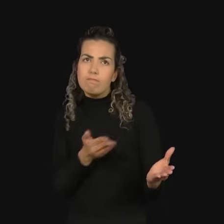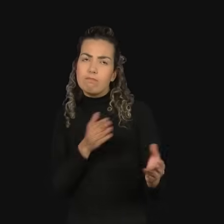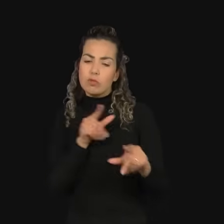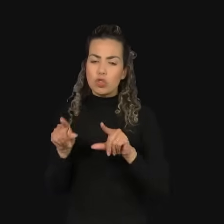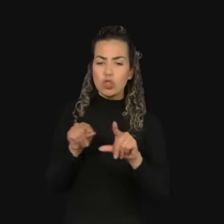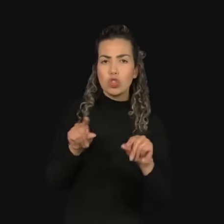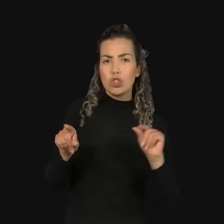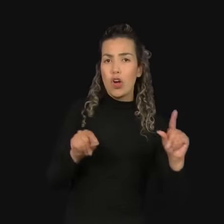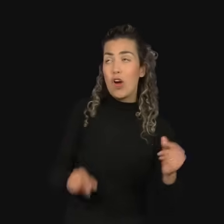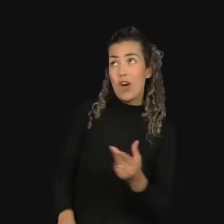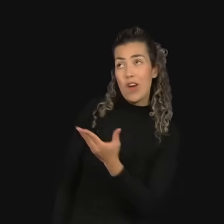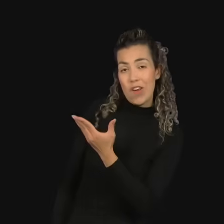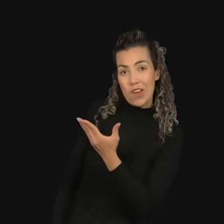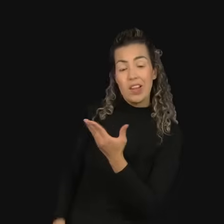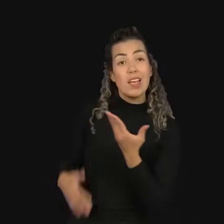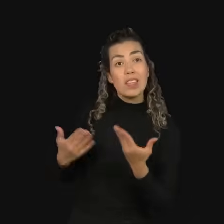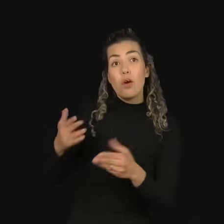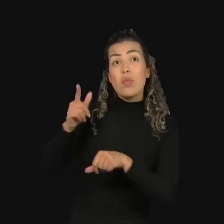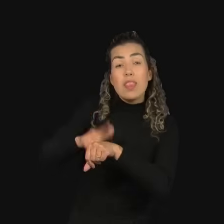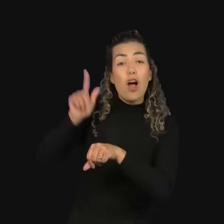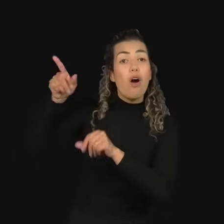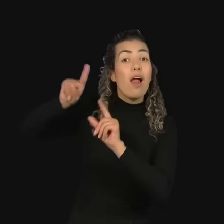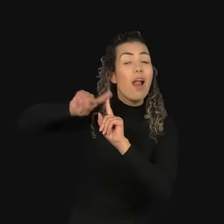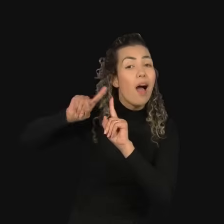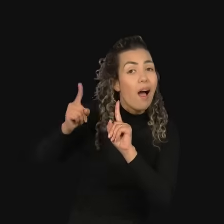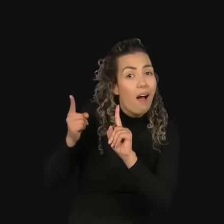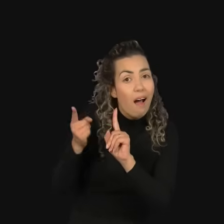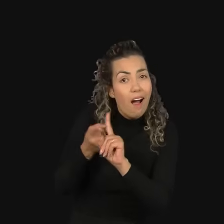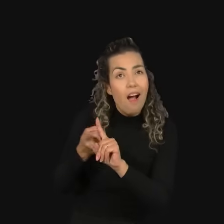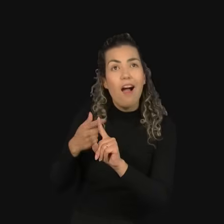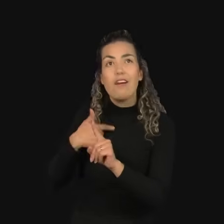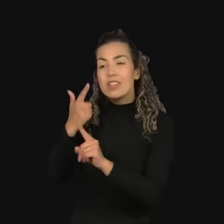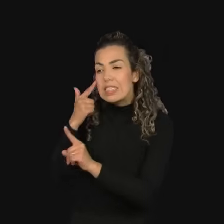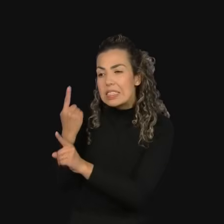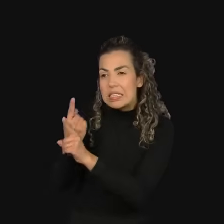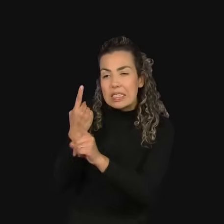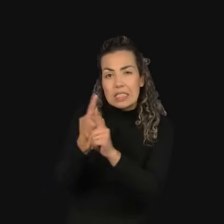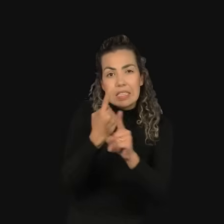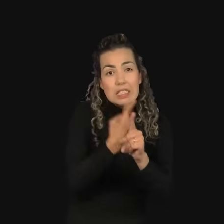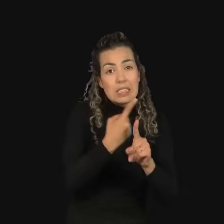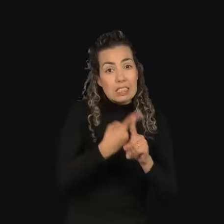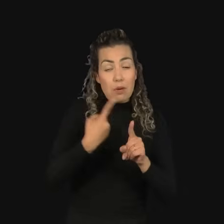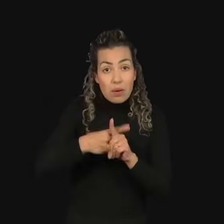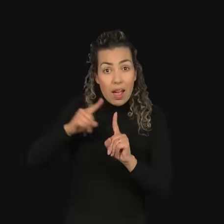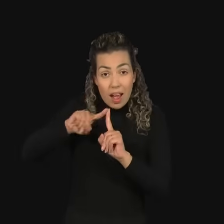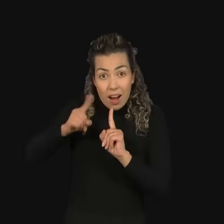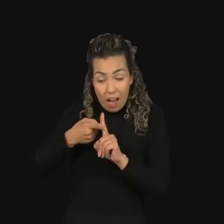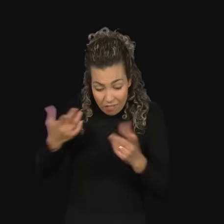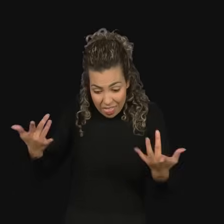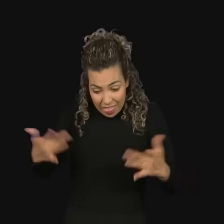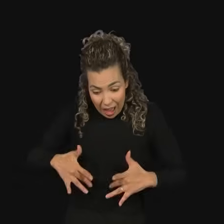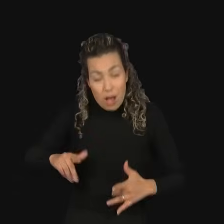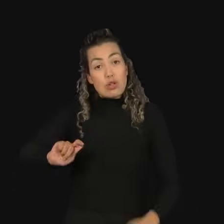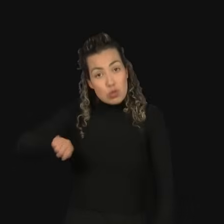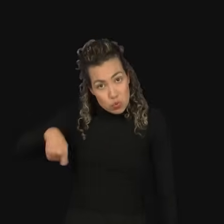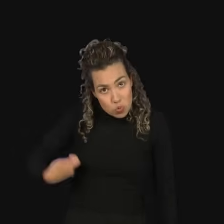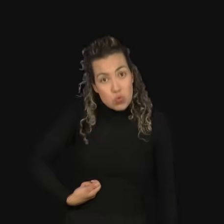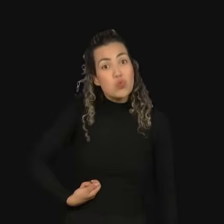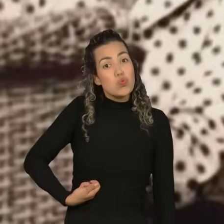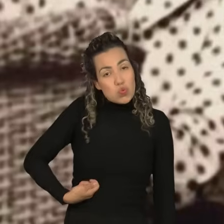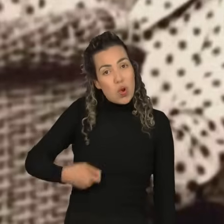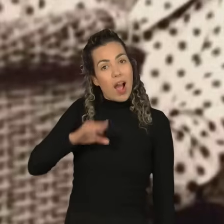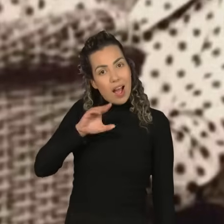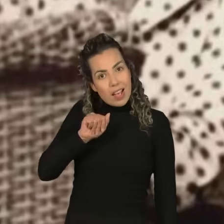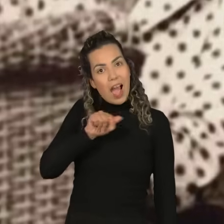comigo. Então, desde a gravidez dela do Cazuza, em que ele já era chamado de Cazuza desde a barriga da mãe, ele é